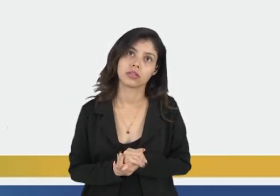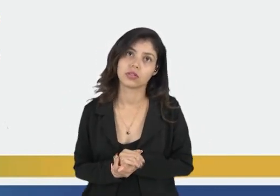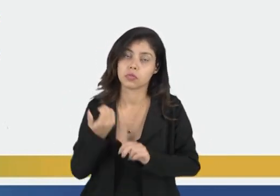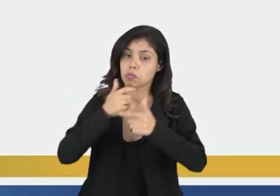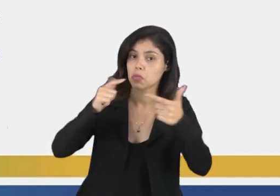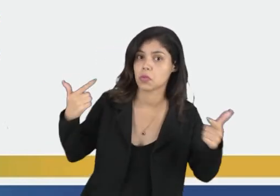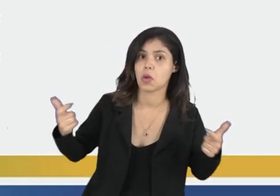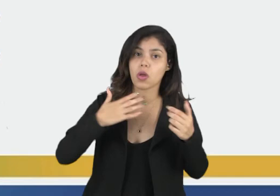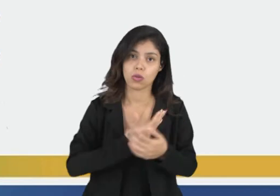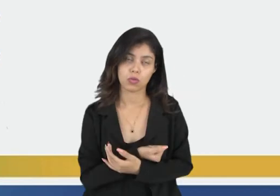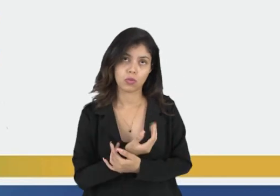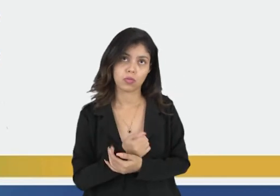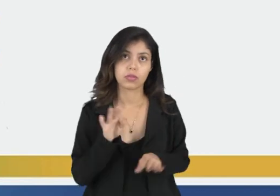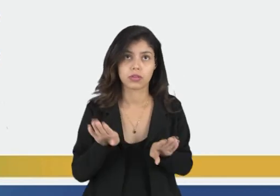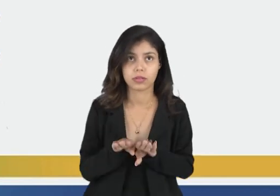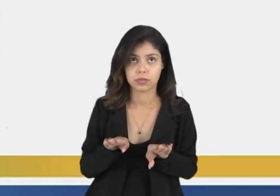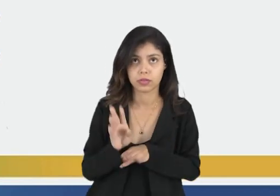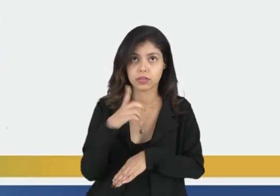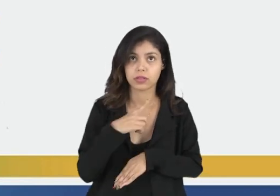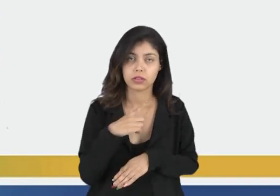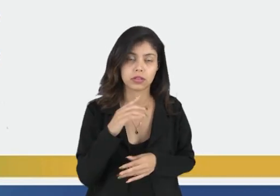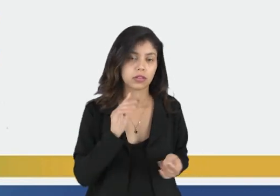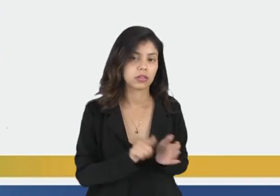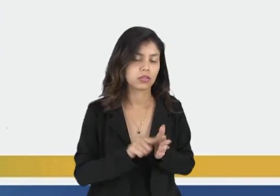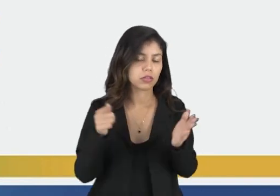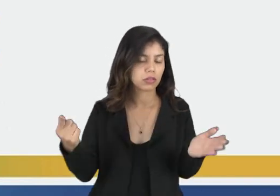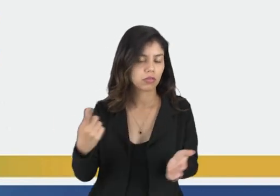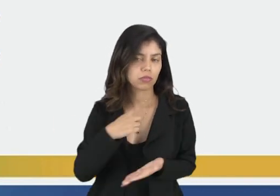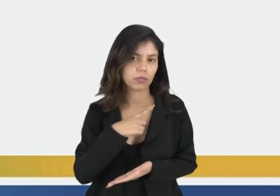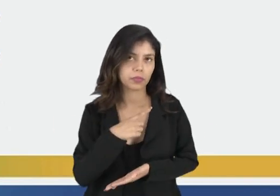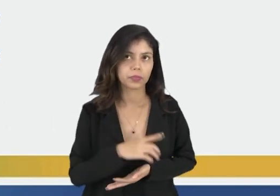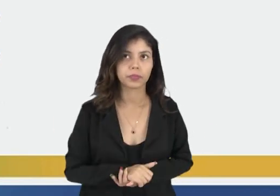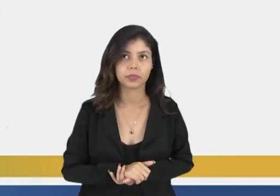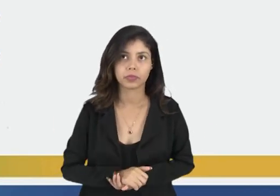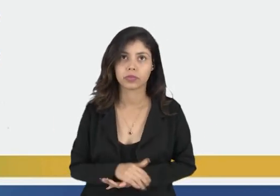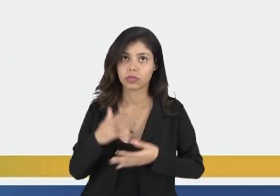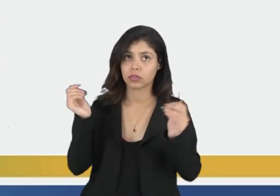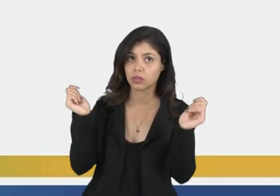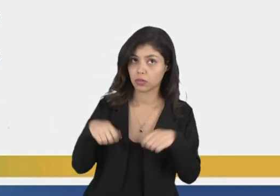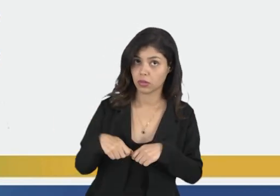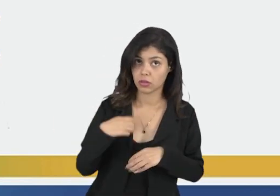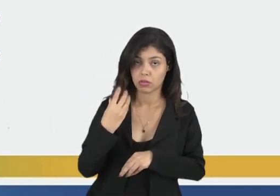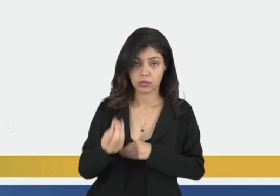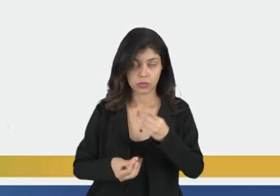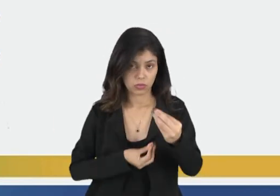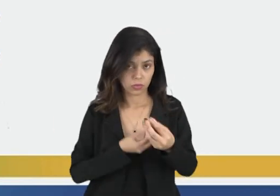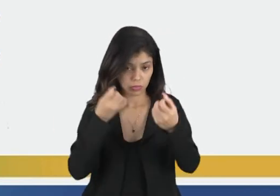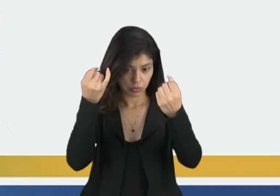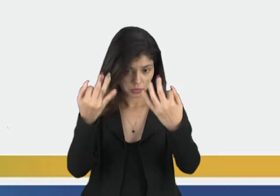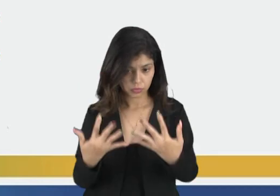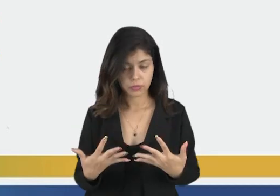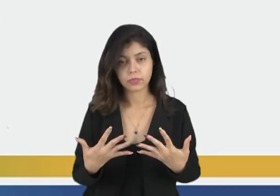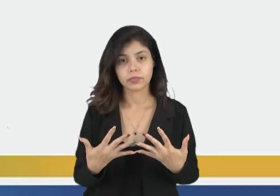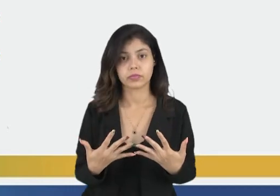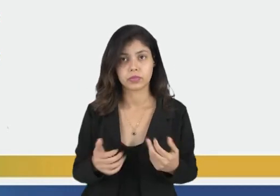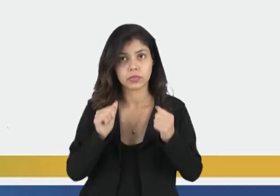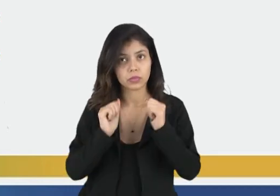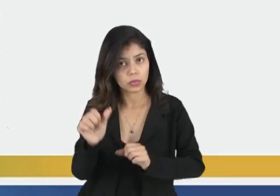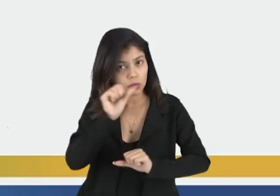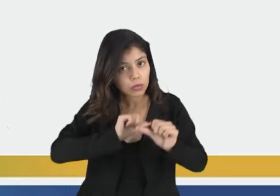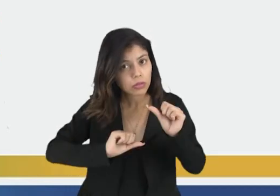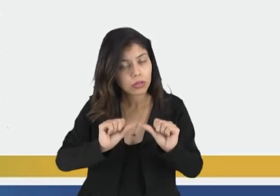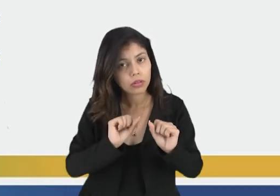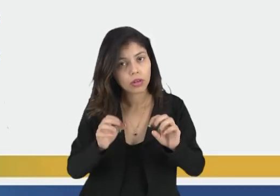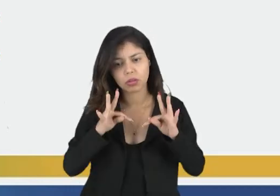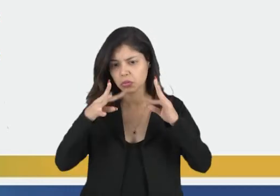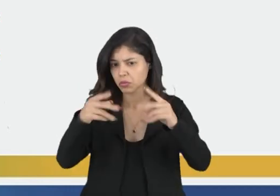maior número possível de jornais e fontes disponíveis, pois a forma como são ditas pode